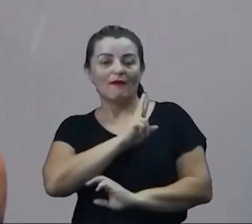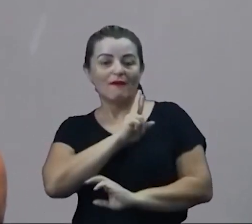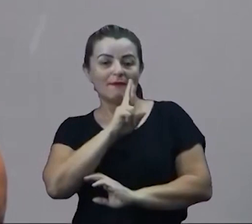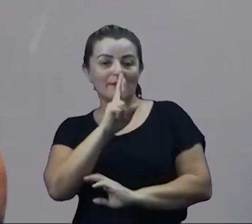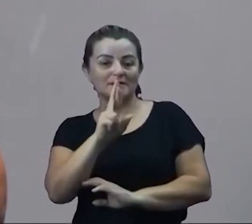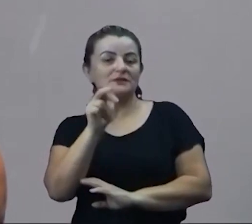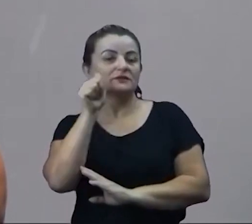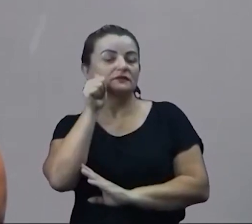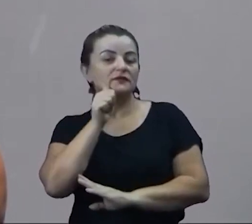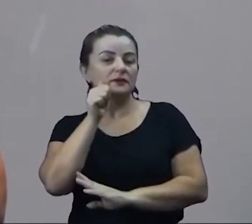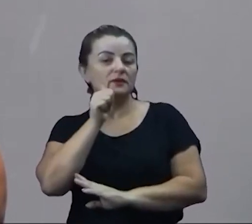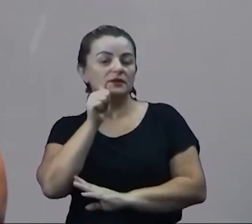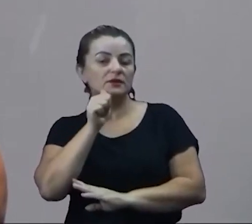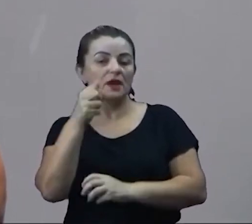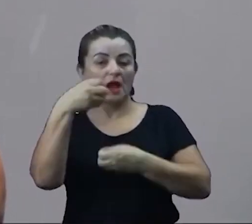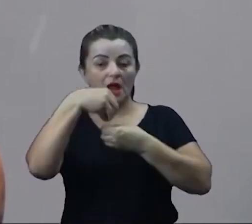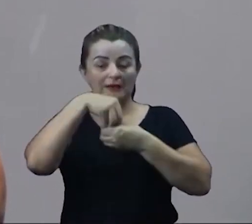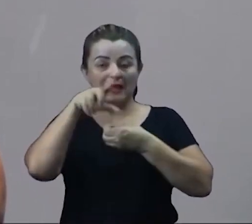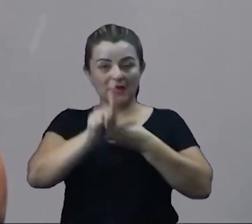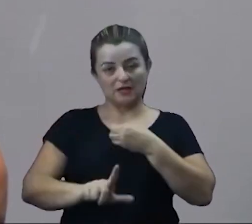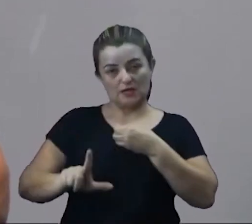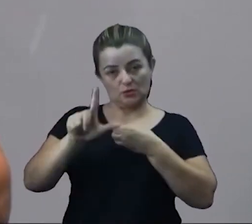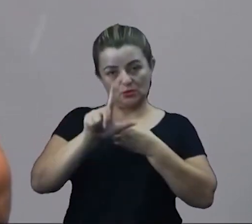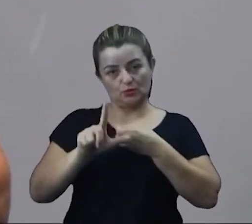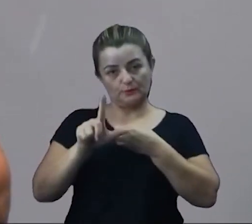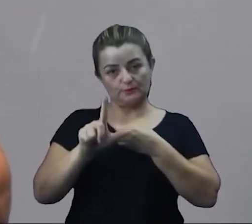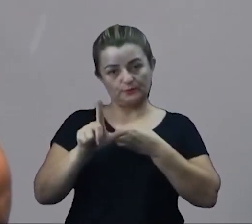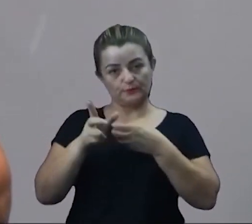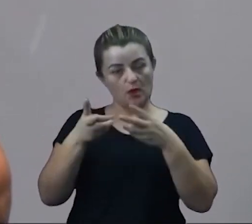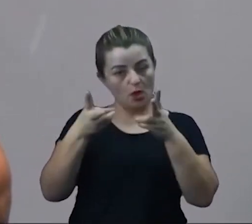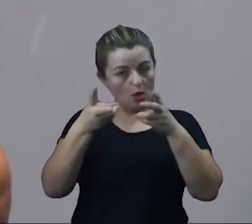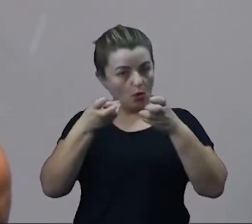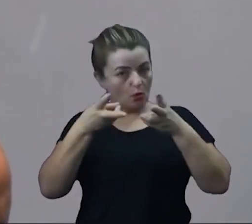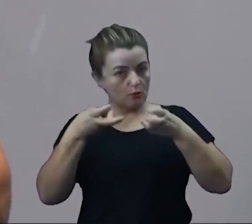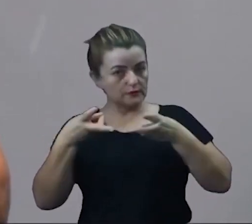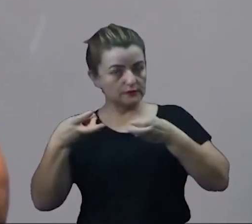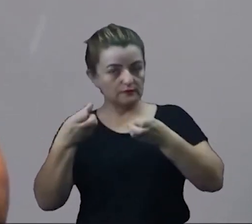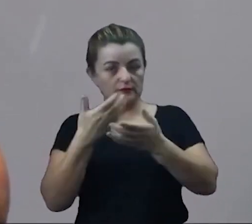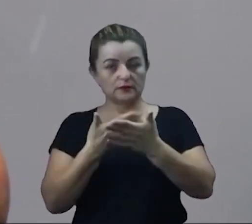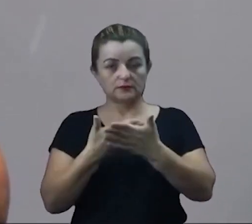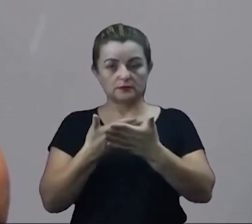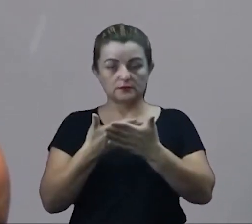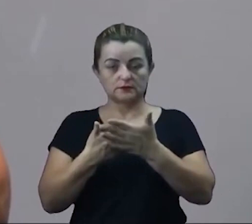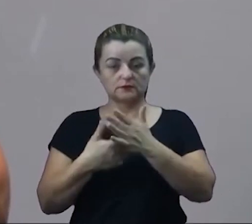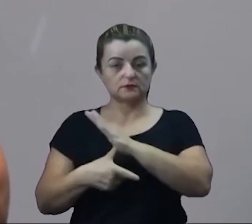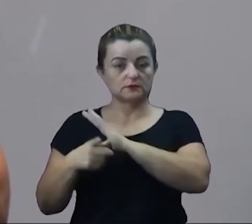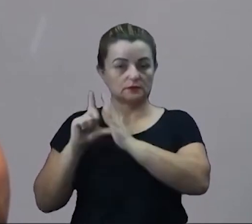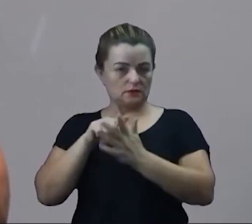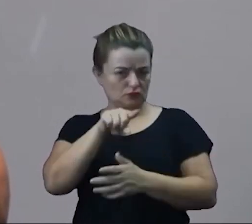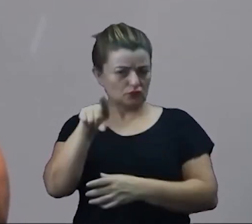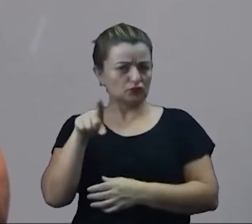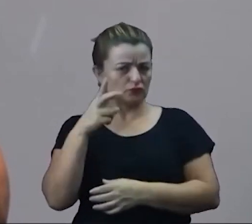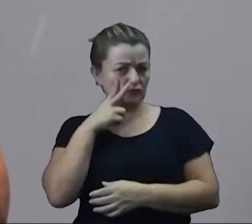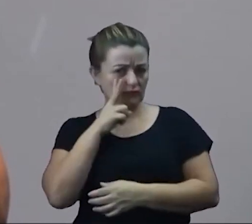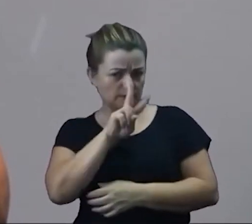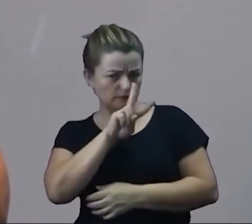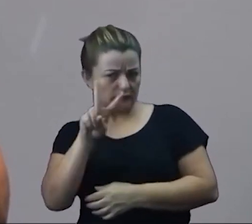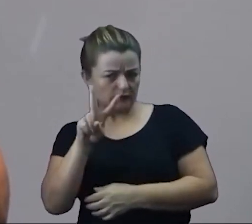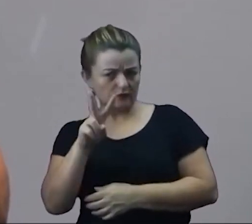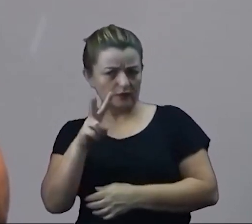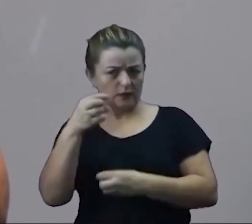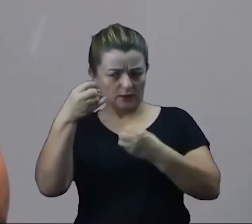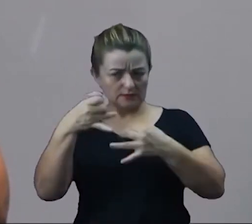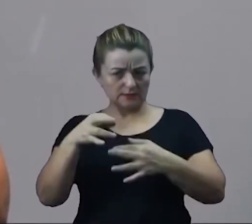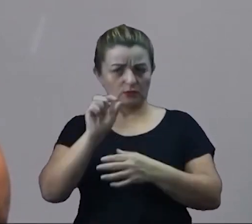Representações femininas na literatura. Gente, observando as aulas anteriores, vocês me ouviram falar sobre José de